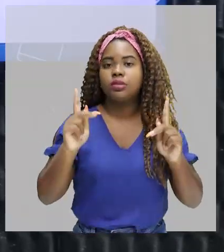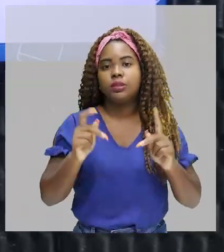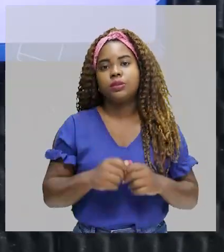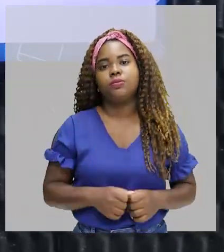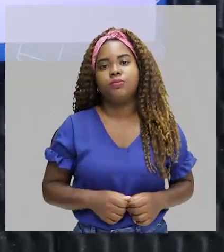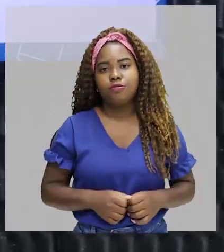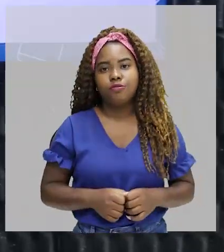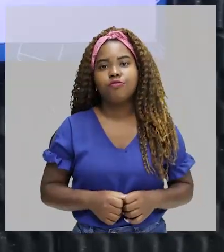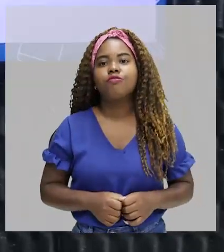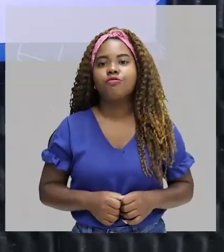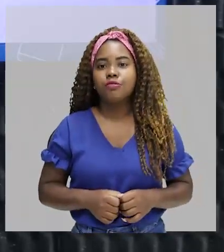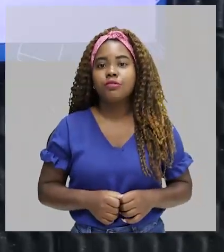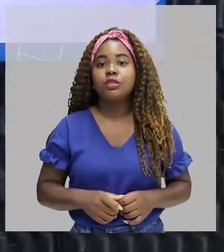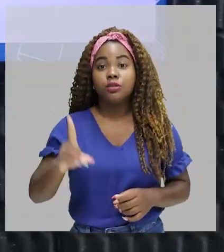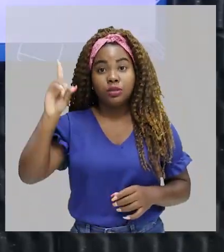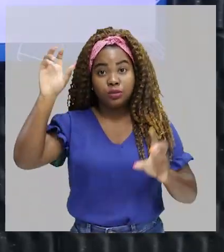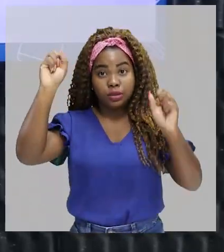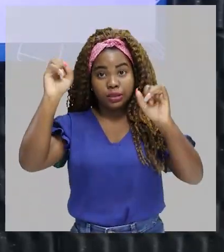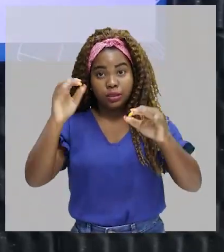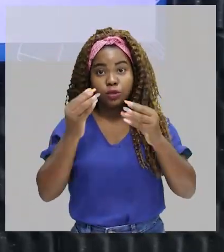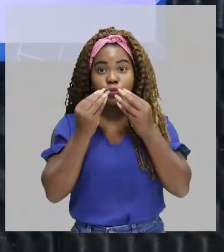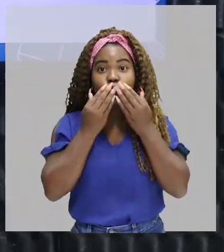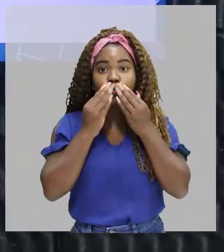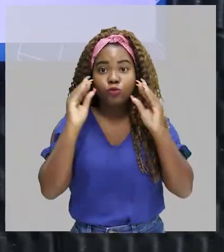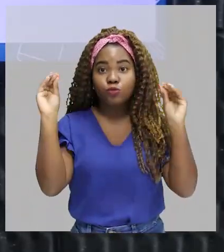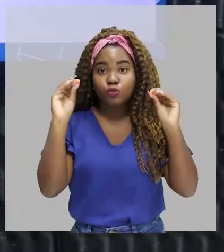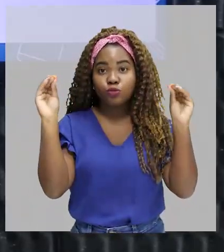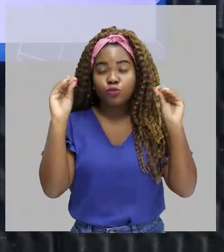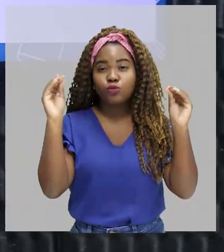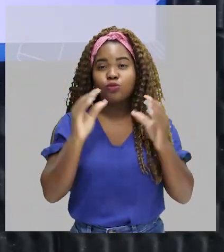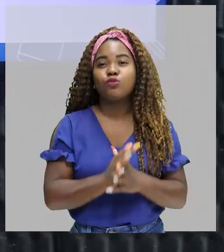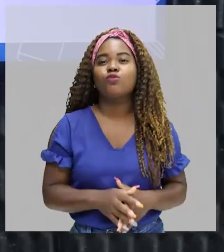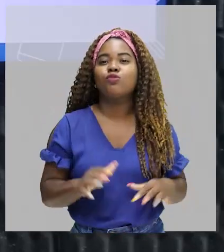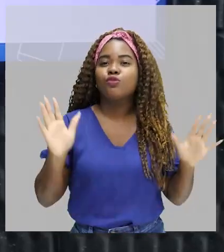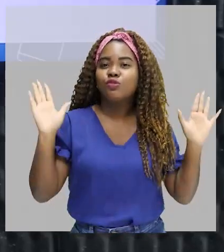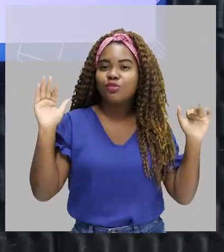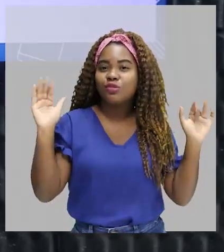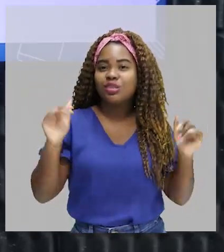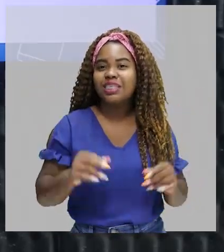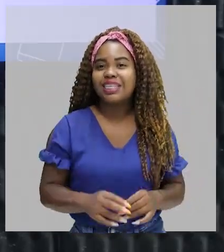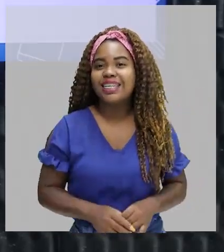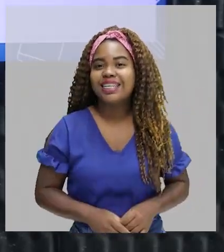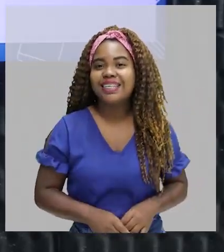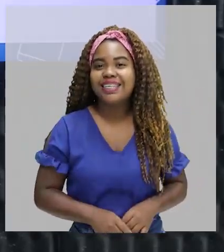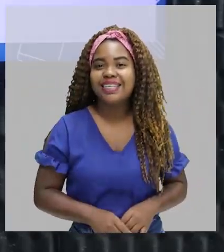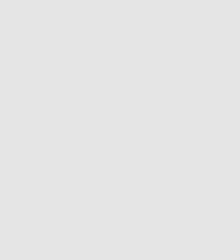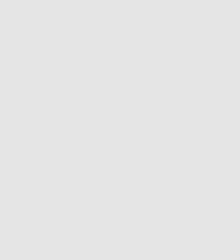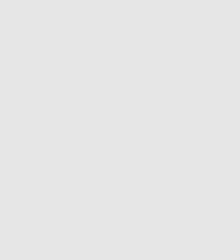Então, fiquem com Deus, um beijão para vocês e até a próxima aula. Tchau, tchau!